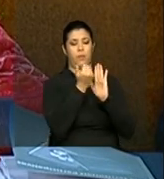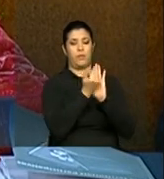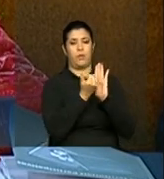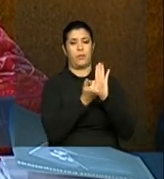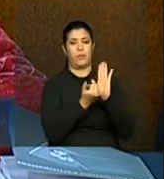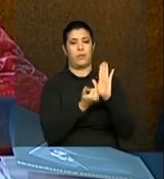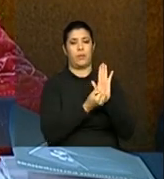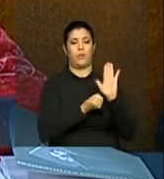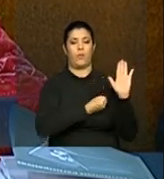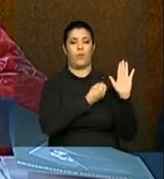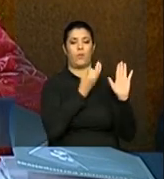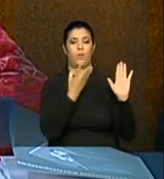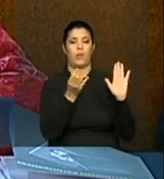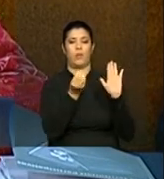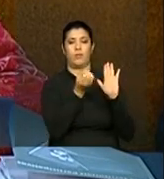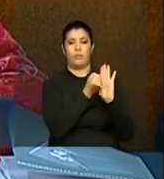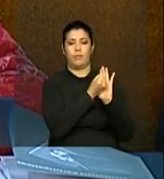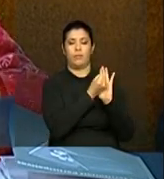PPA,